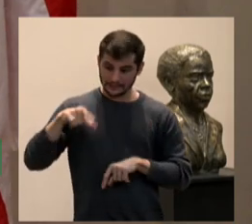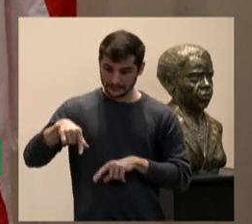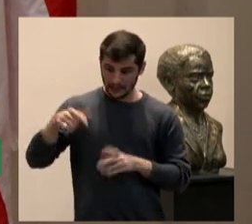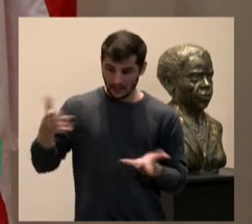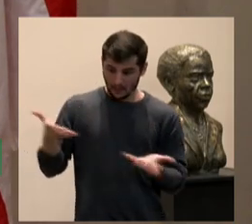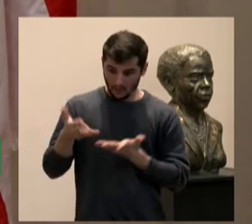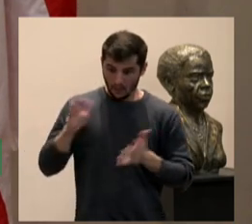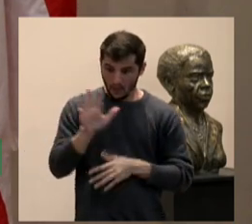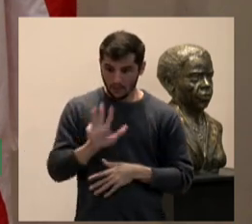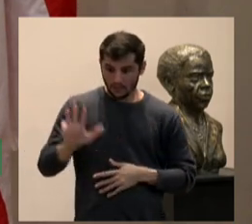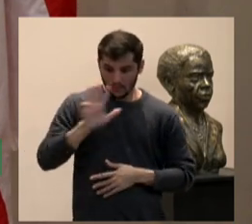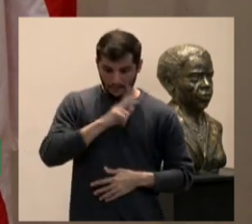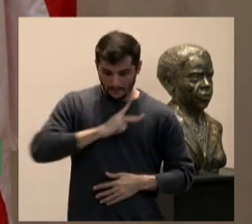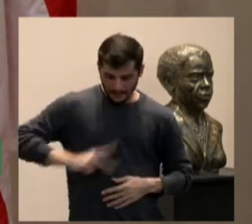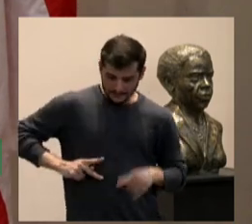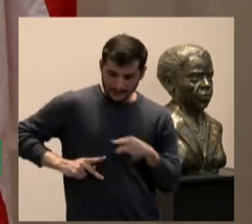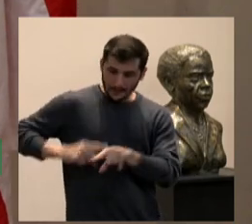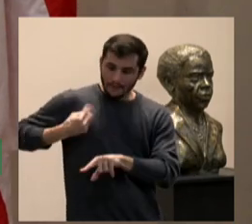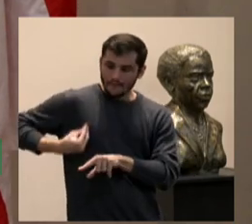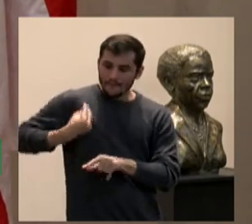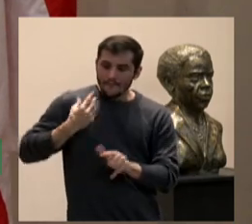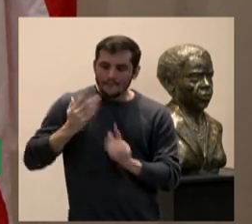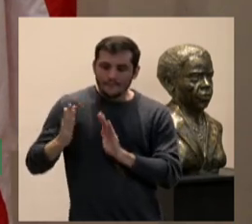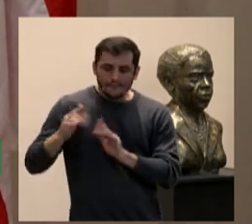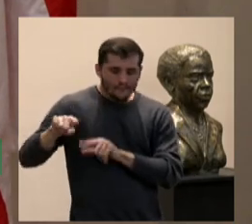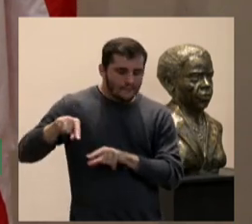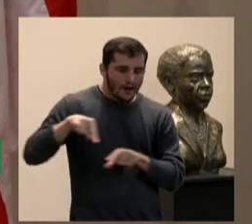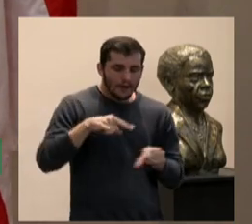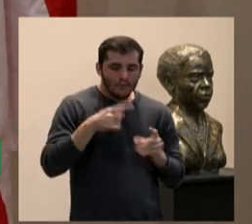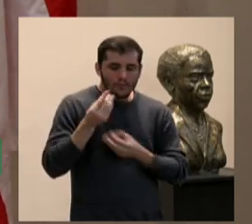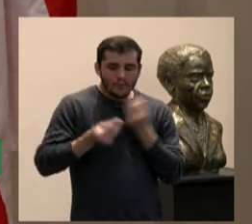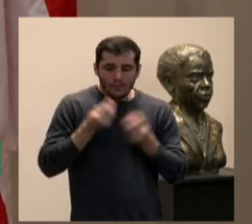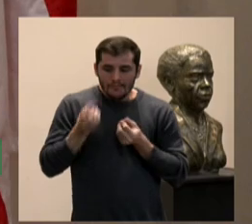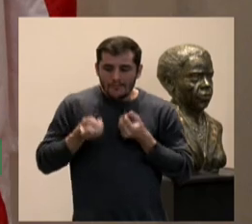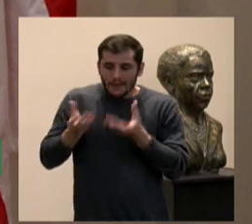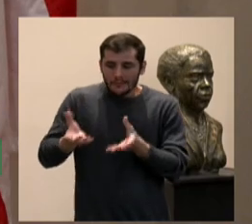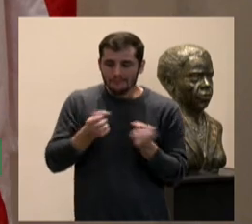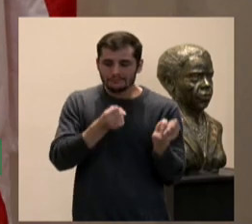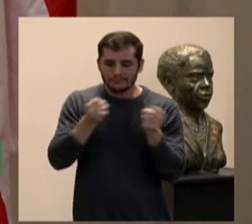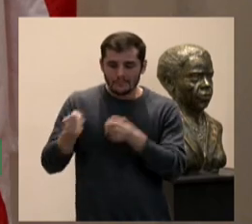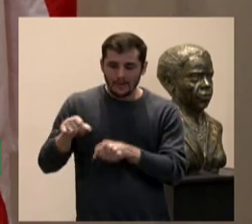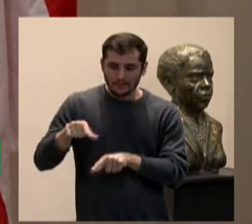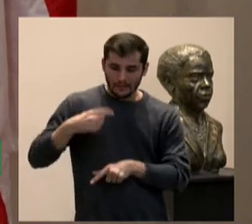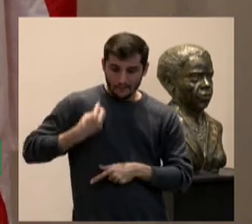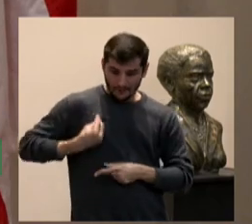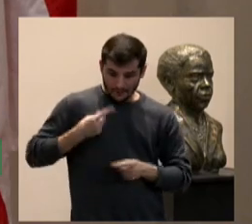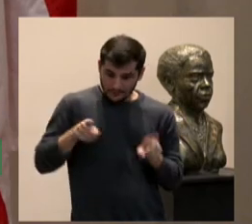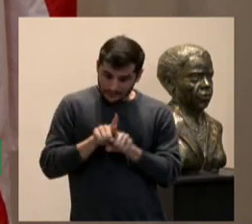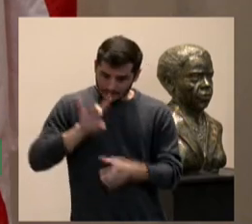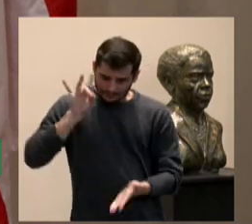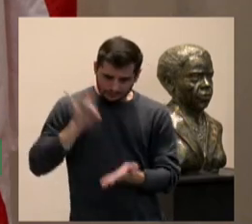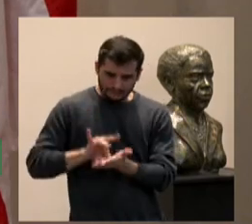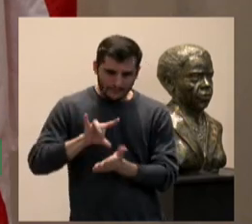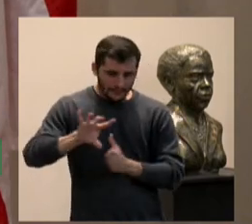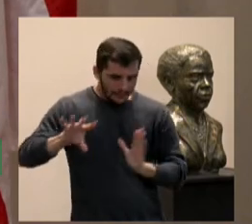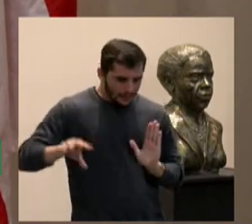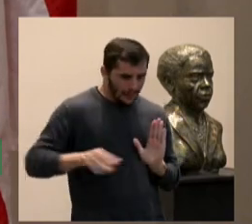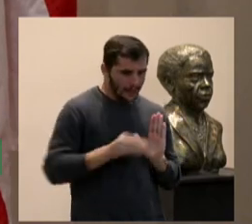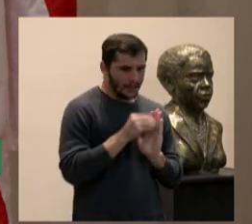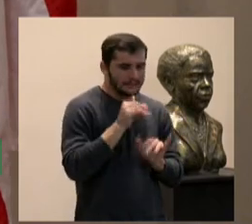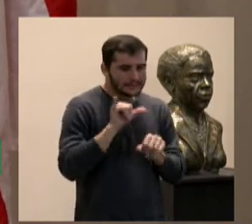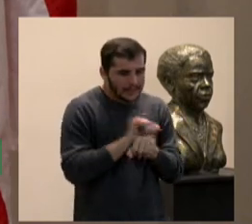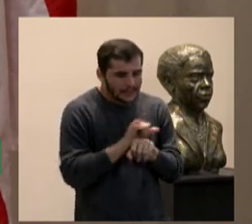presidente Lula, de potencializar, consolidar e constituir estratégias